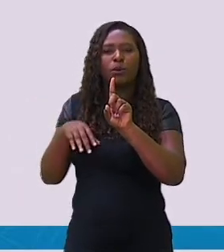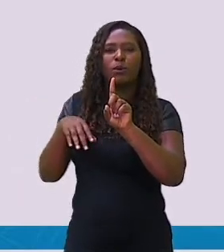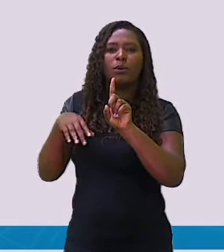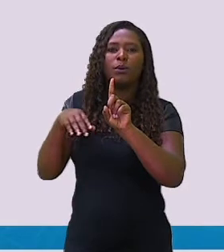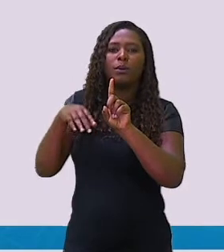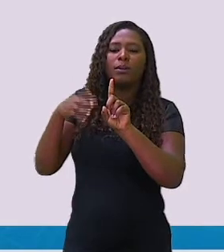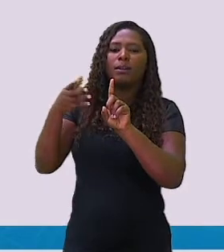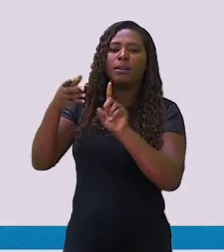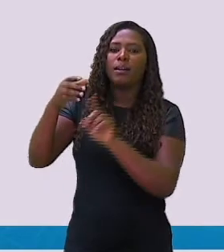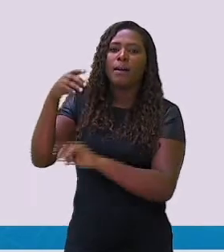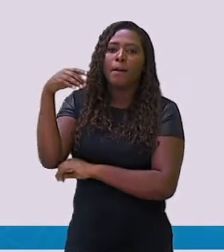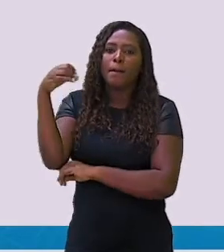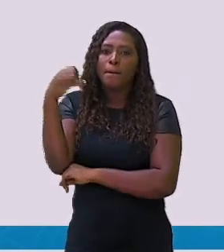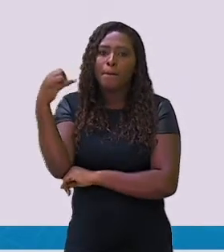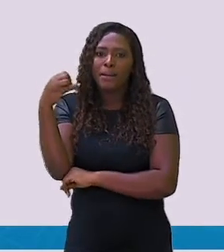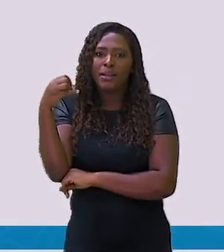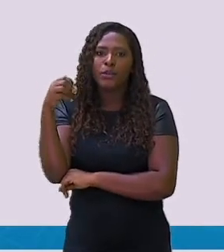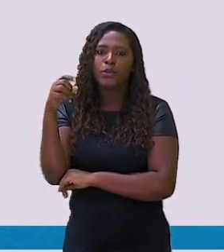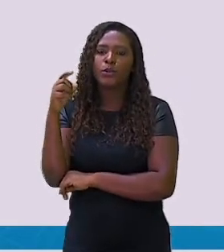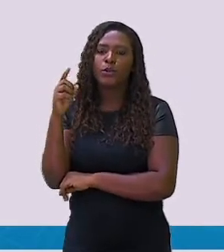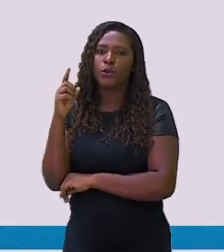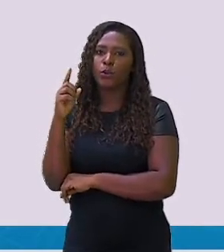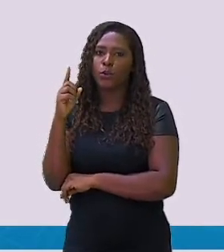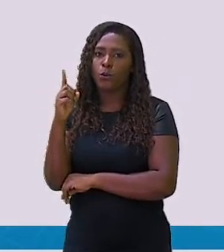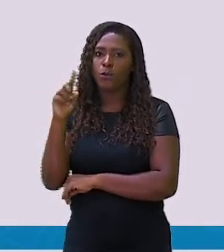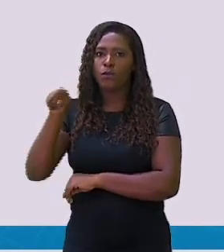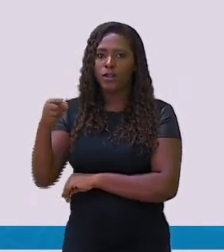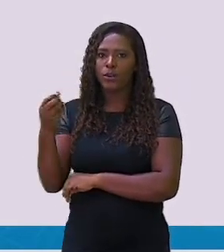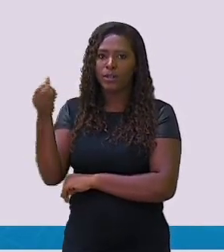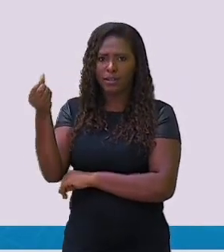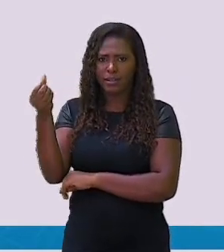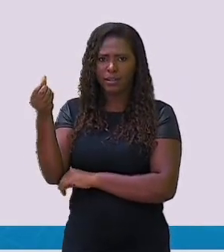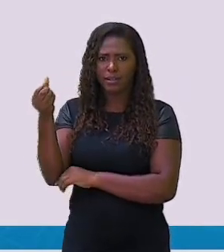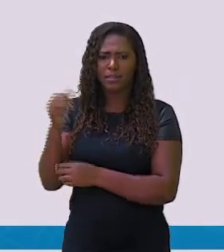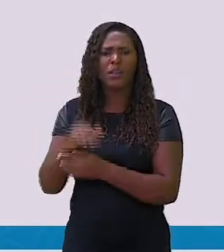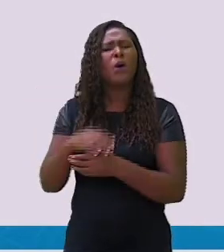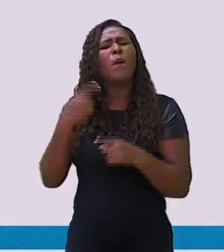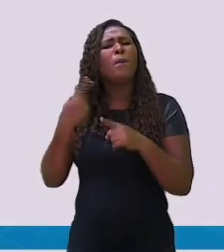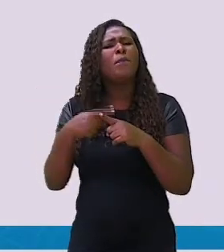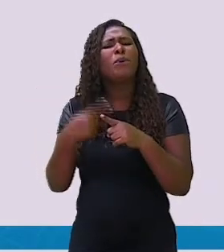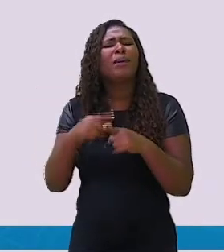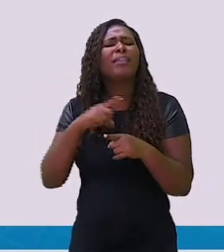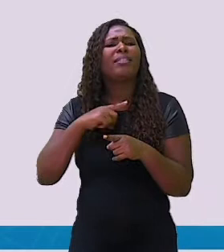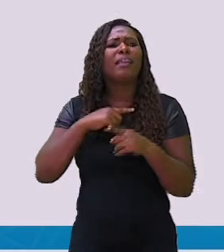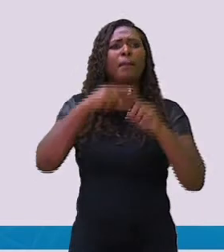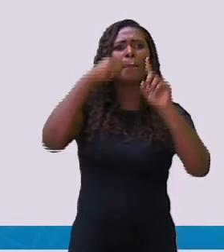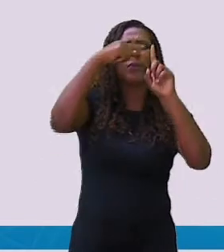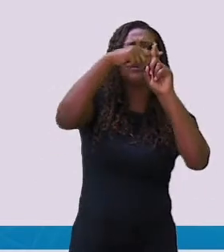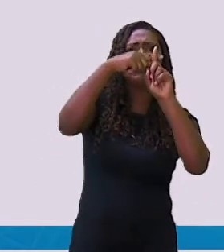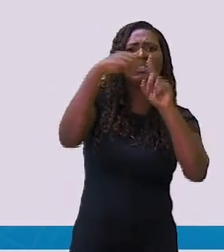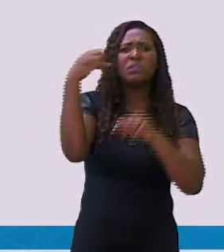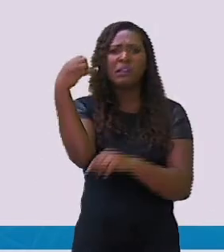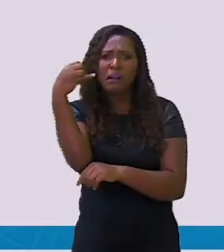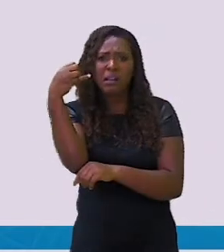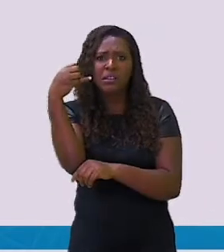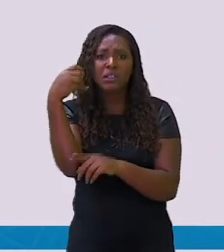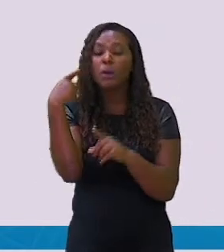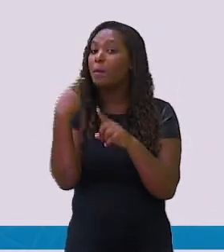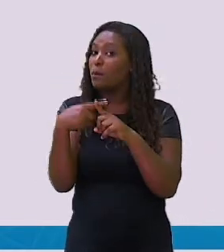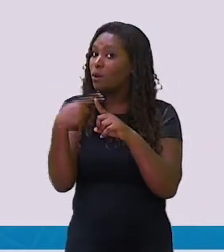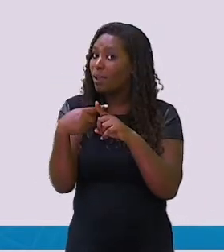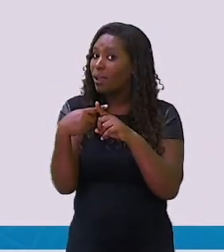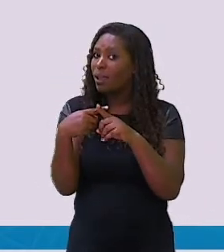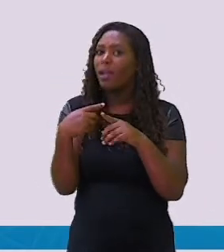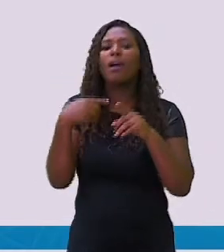1,6 porque aqui tá 1,6 positivo e aqui tá negativo por causa disso aqui ó o que